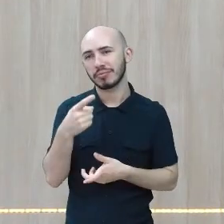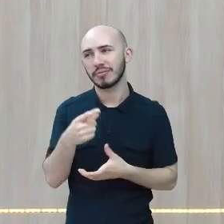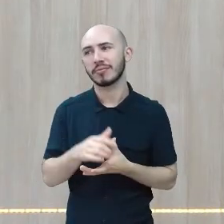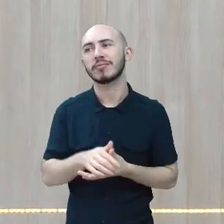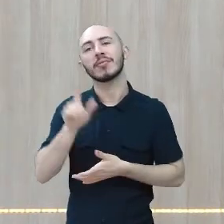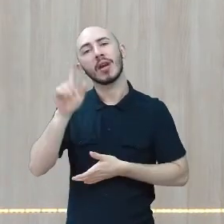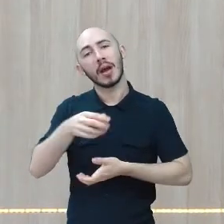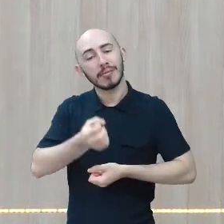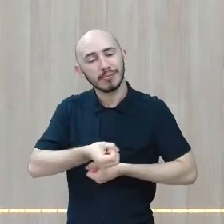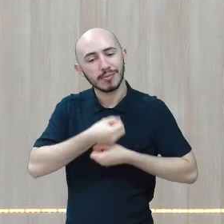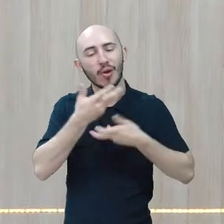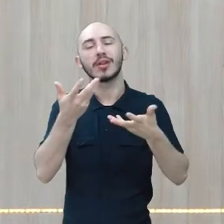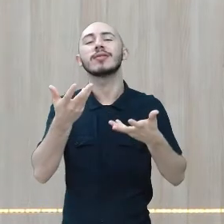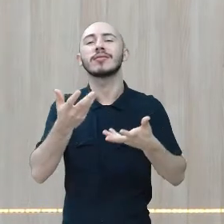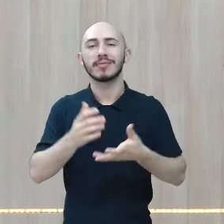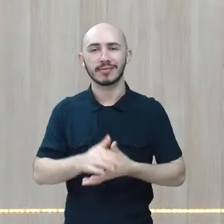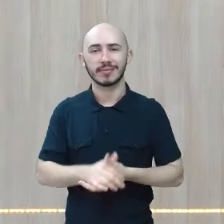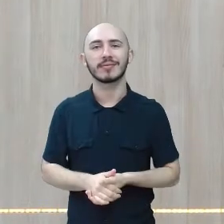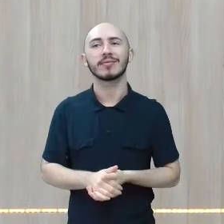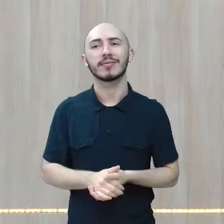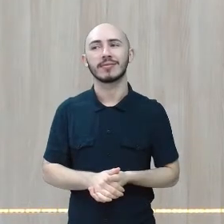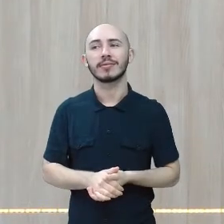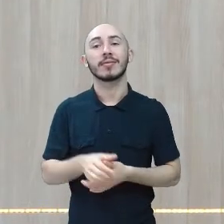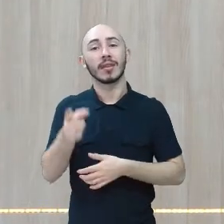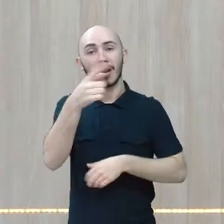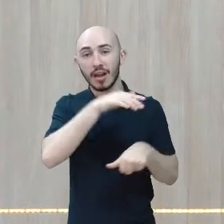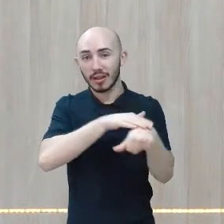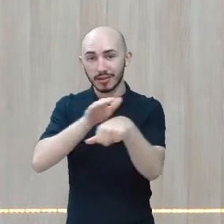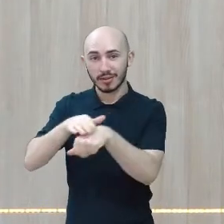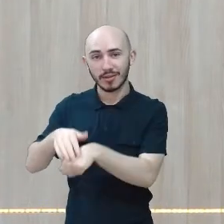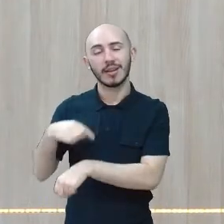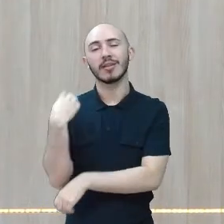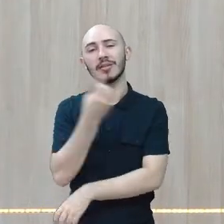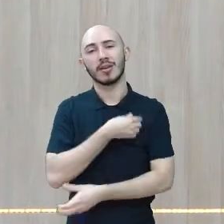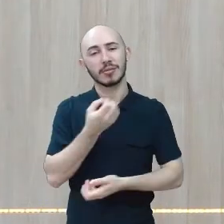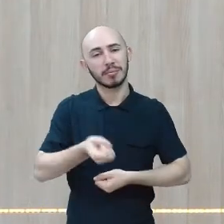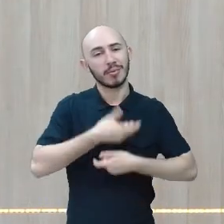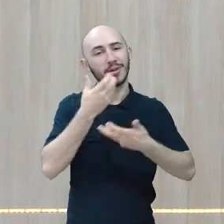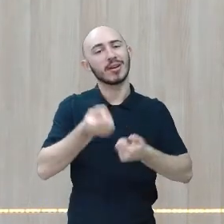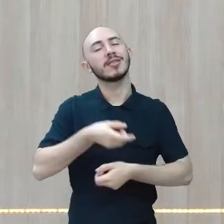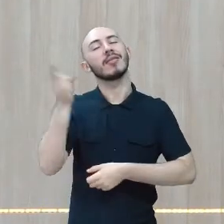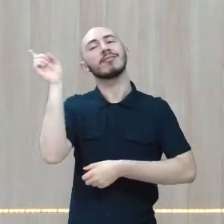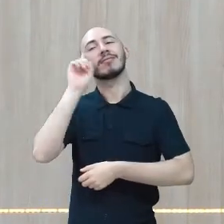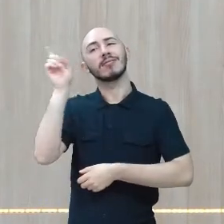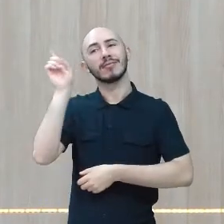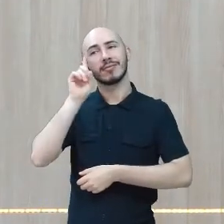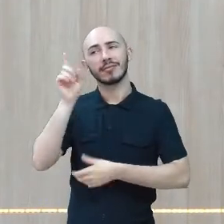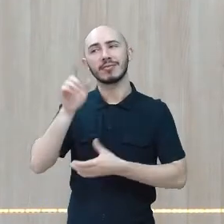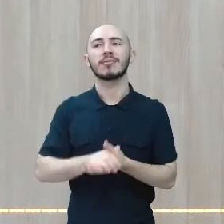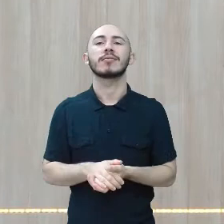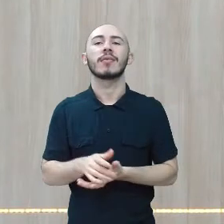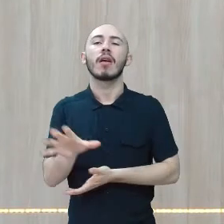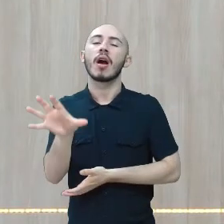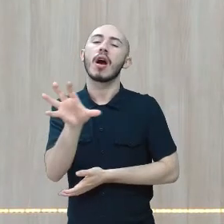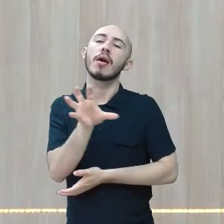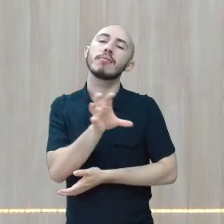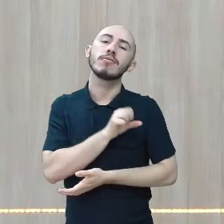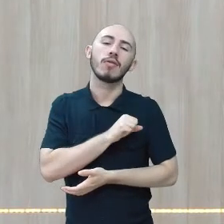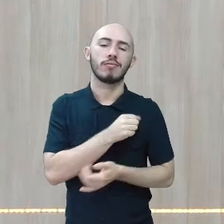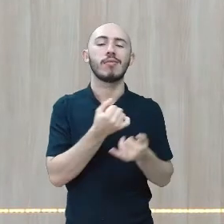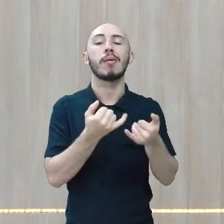Isso é poesia. Vamos fazer poesia no nosso dia a dia. O amor é o motor do carro. Eu